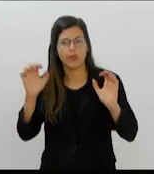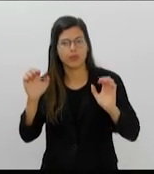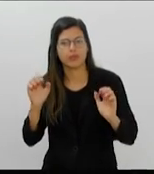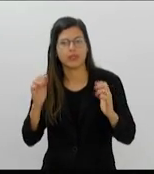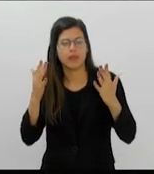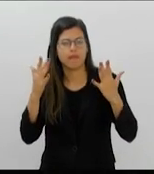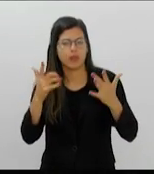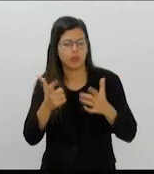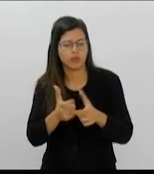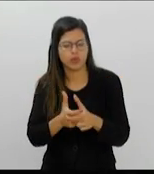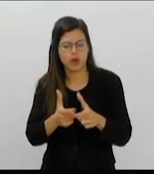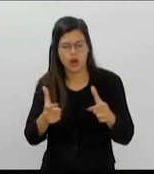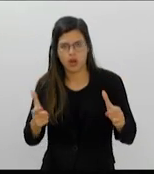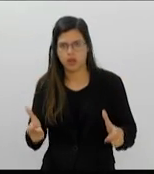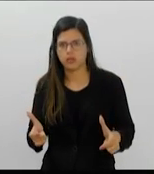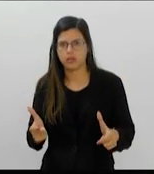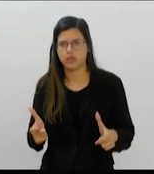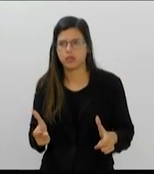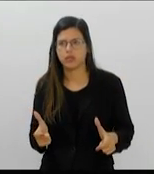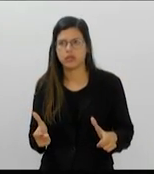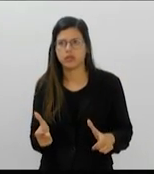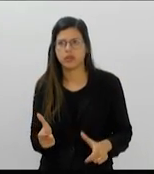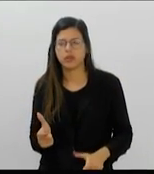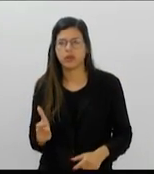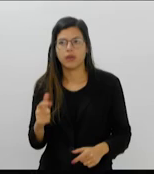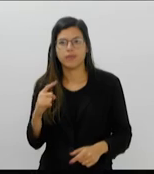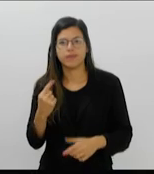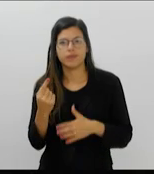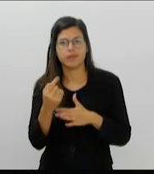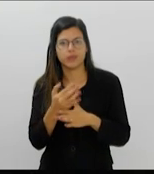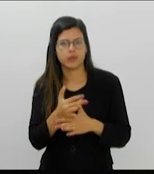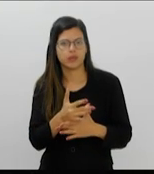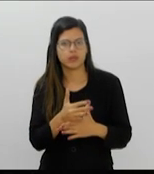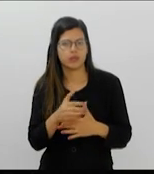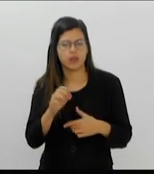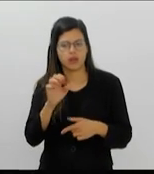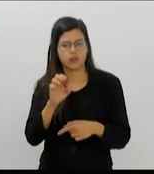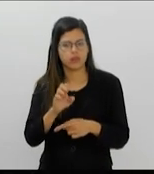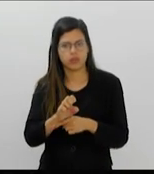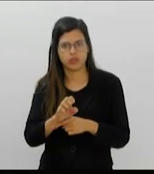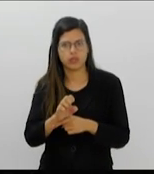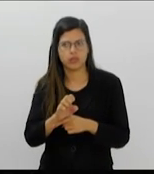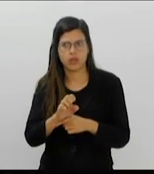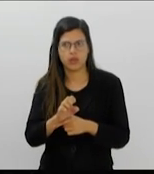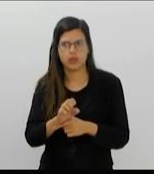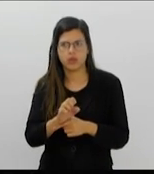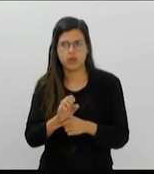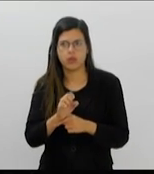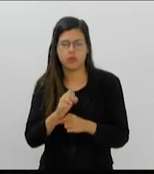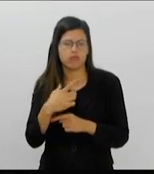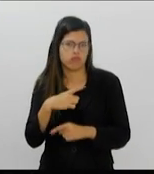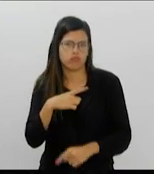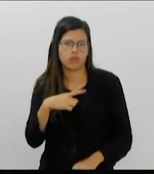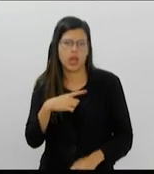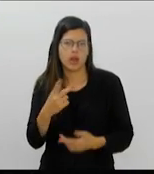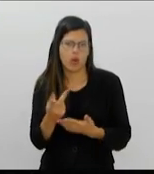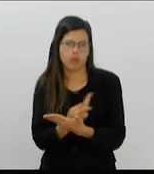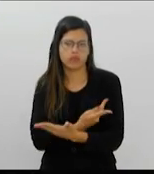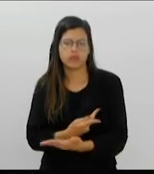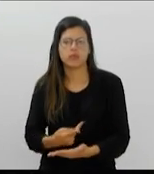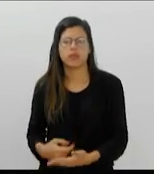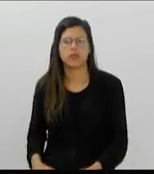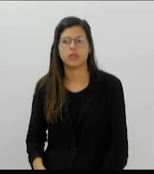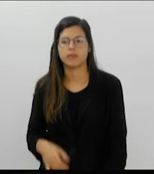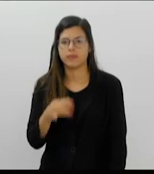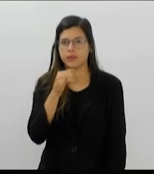eventos que a nossa cidade e o nosso estado abrigam, como,